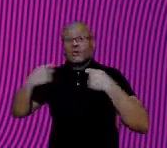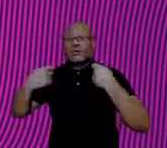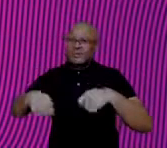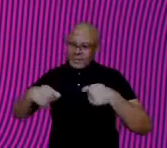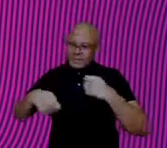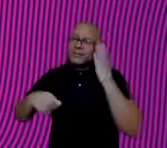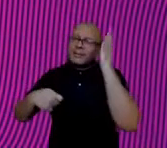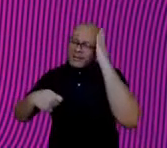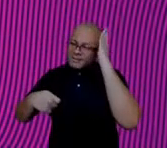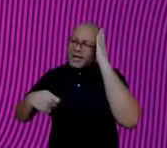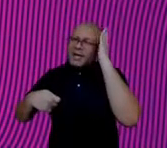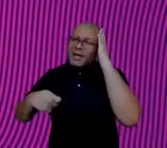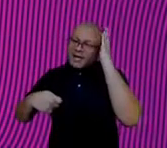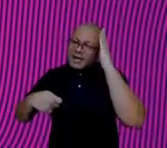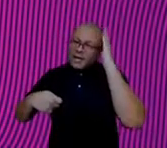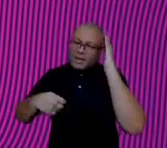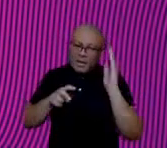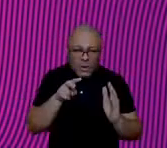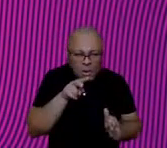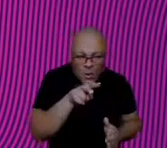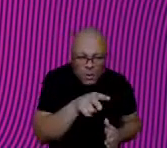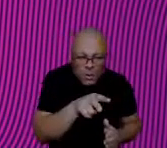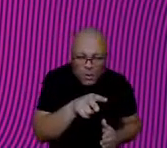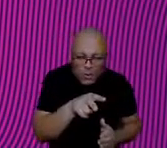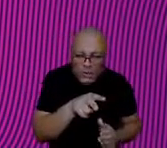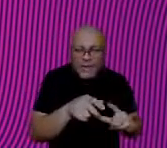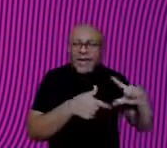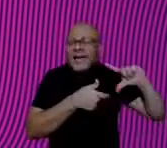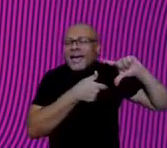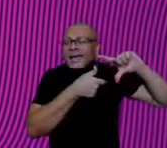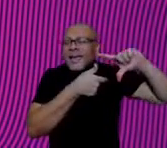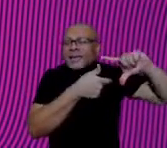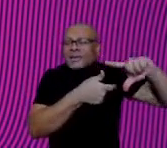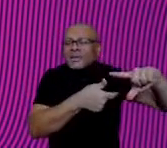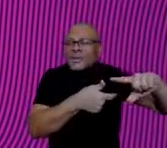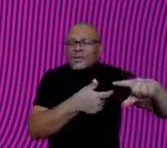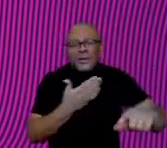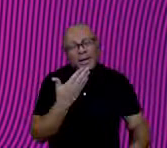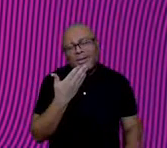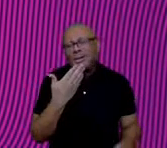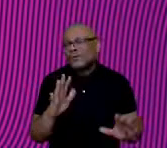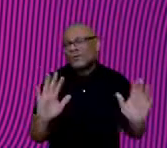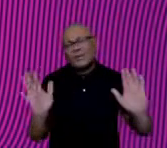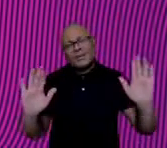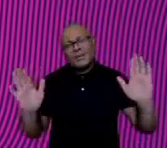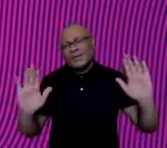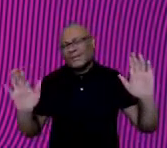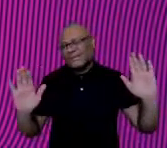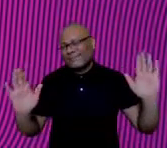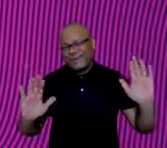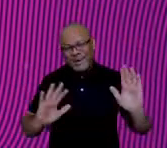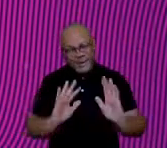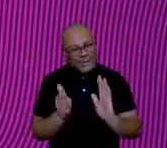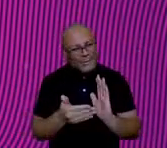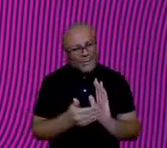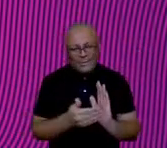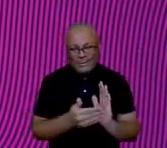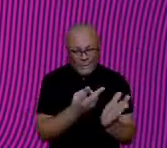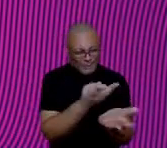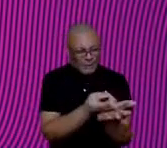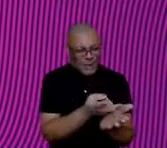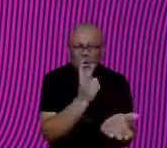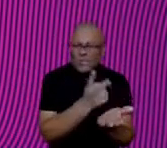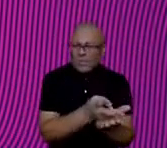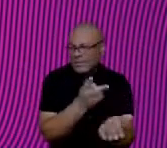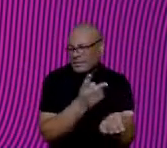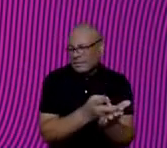que se ele vê um caso muito clássico, eu não peço, não vou te falar que eu peço de rotina toda vez no paciente que chega com um quadro